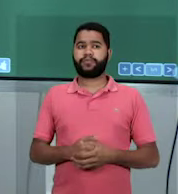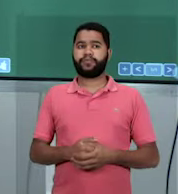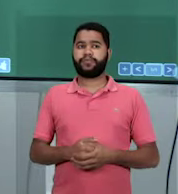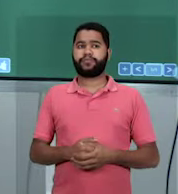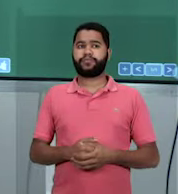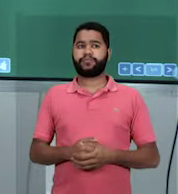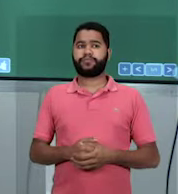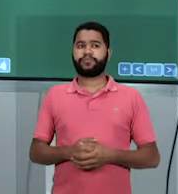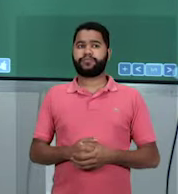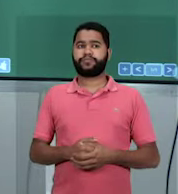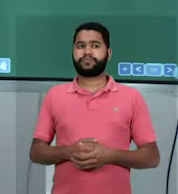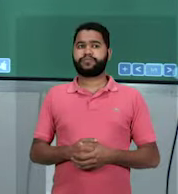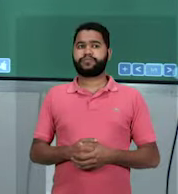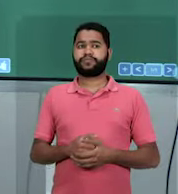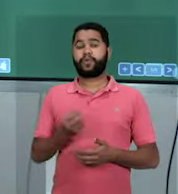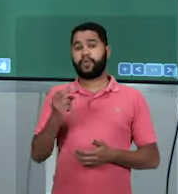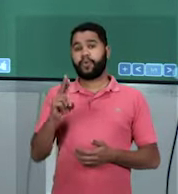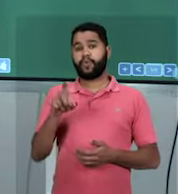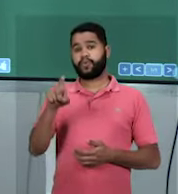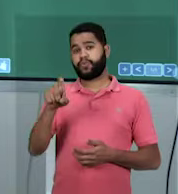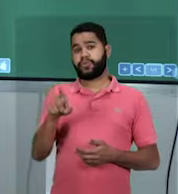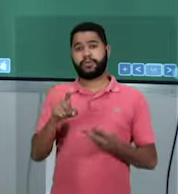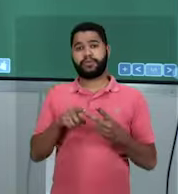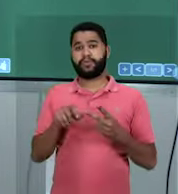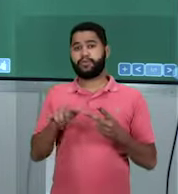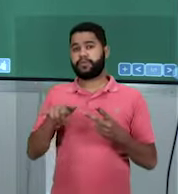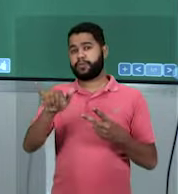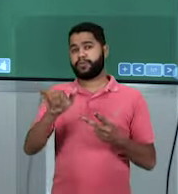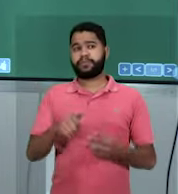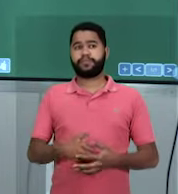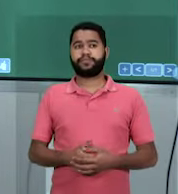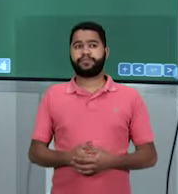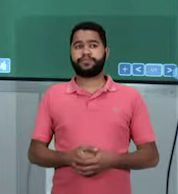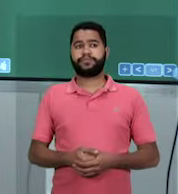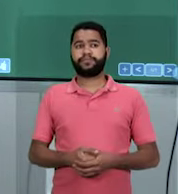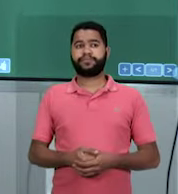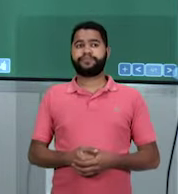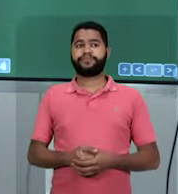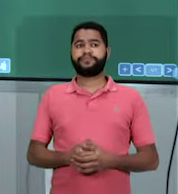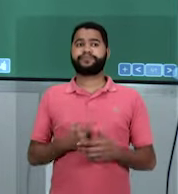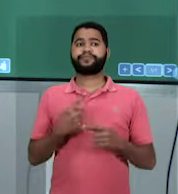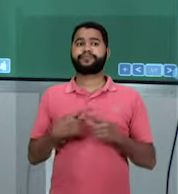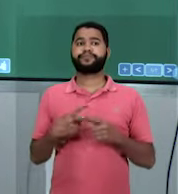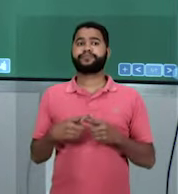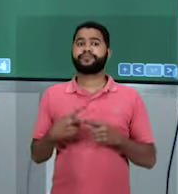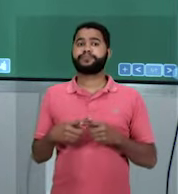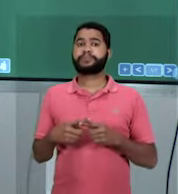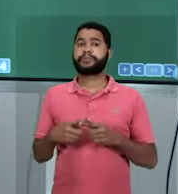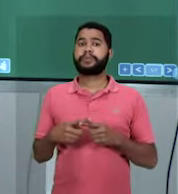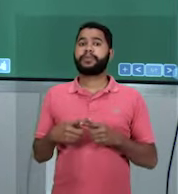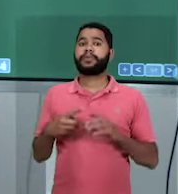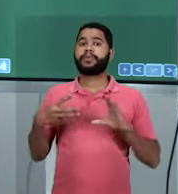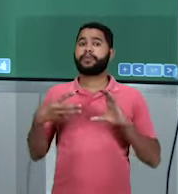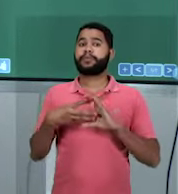ou o X ou o Y, porque eles vieram de uma célula